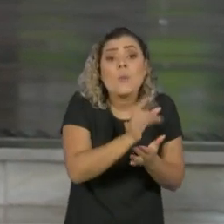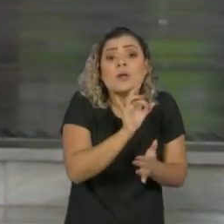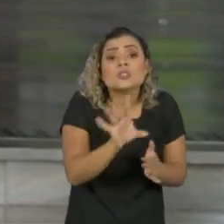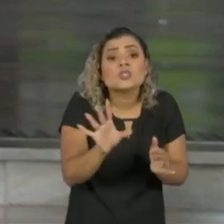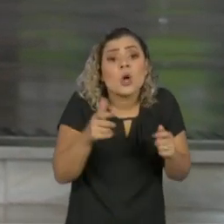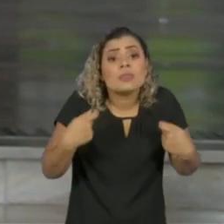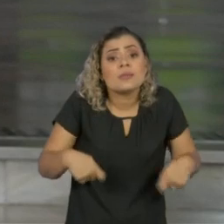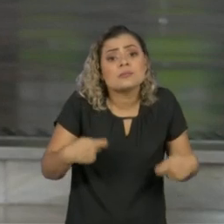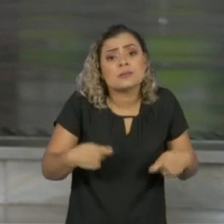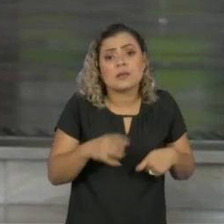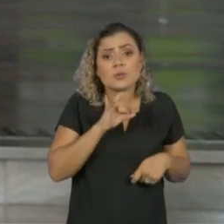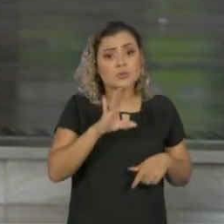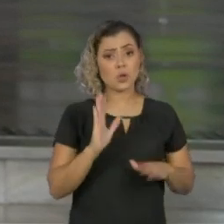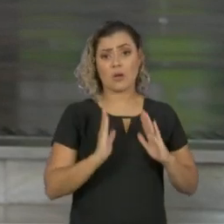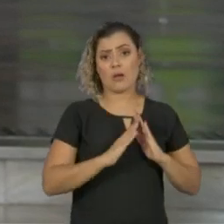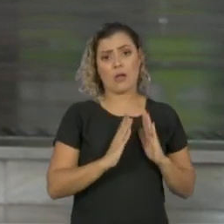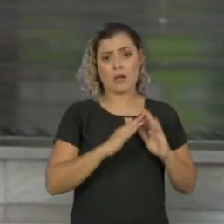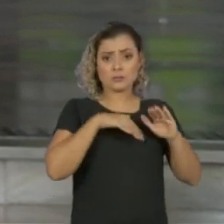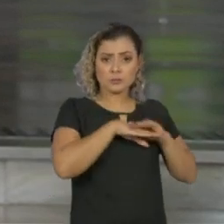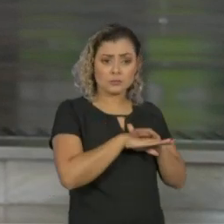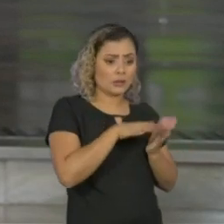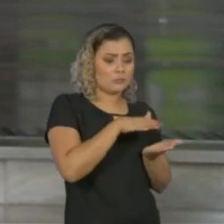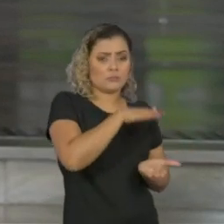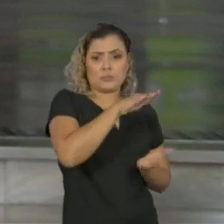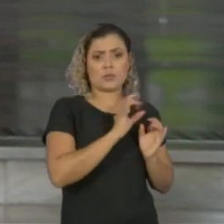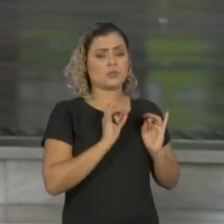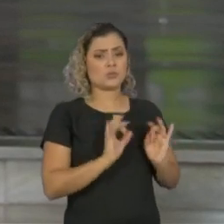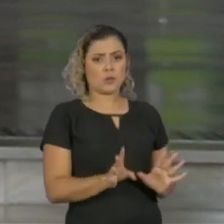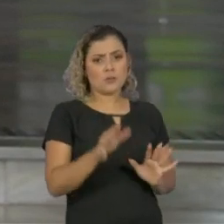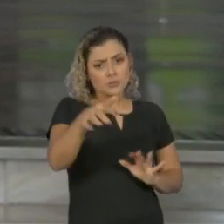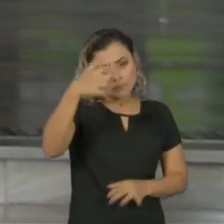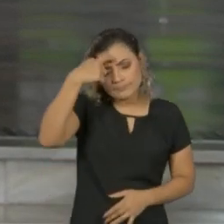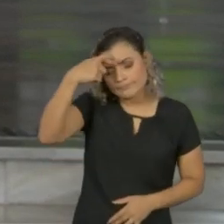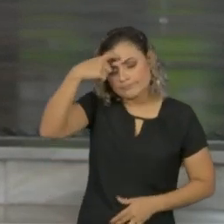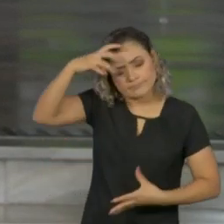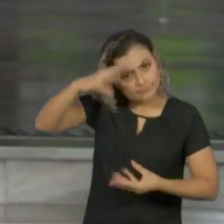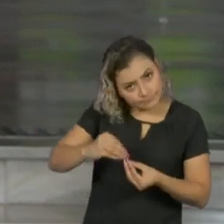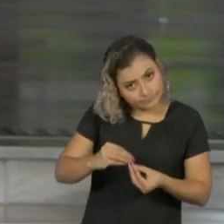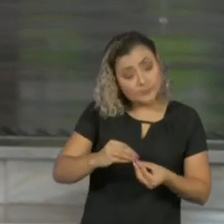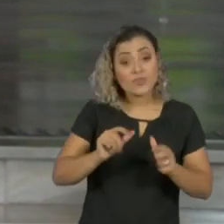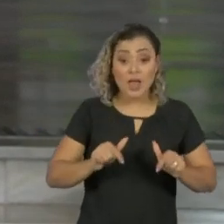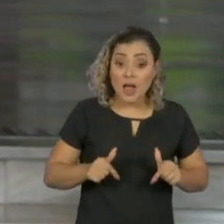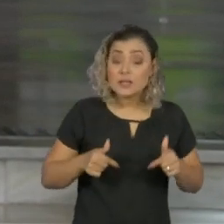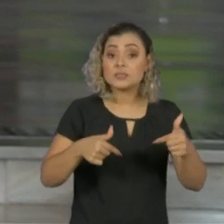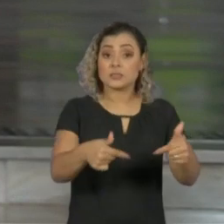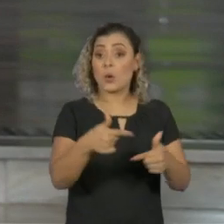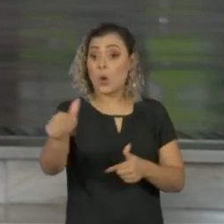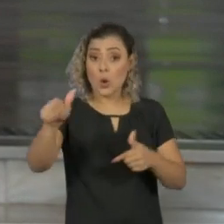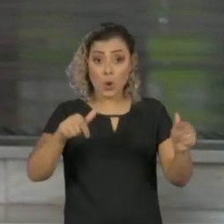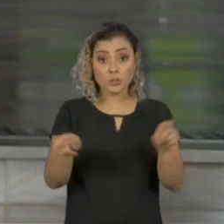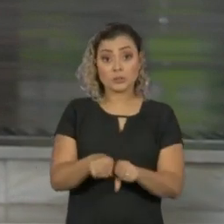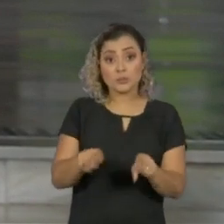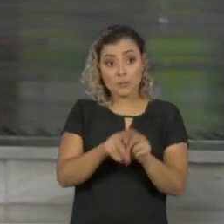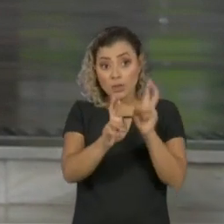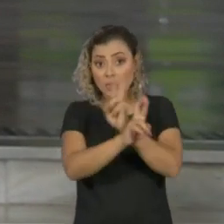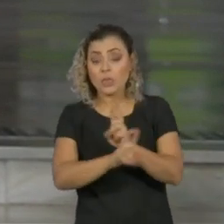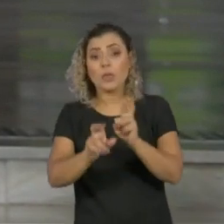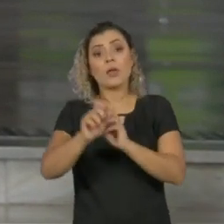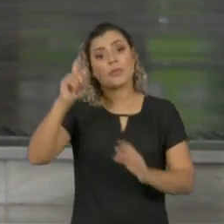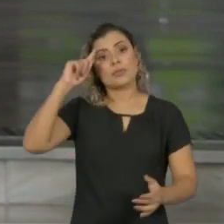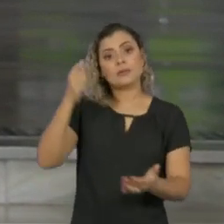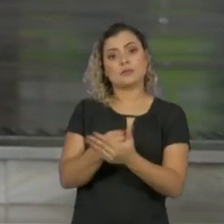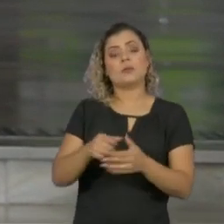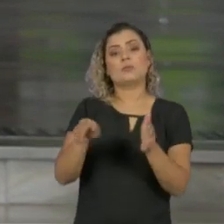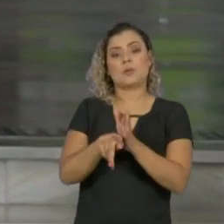é necessário dentro do seu padrão e do seu bom senso. As demais medidas que regularão o estoque serão decididas pelo